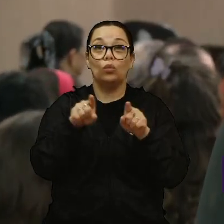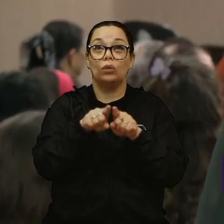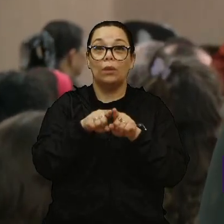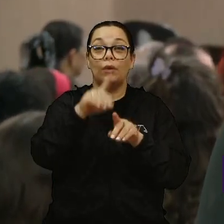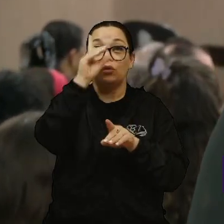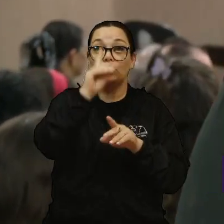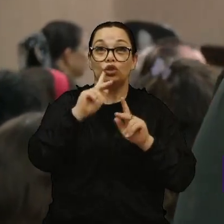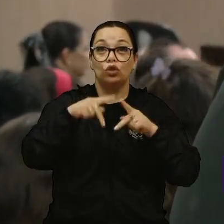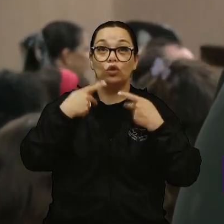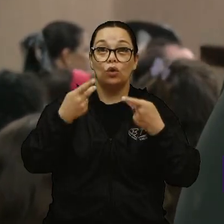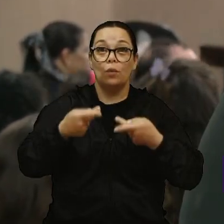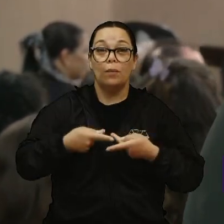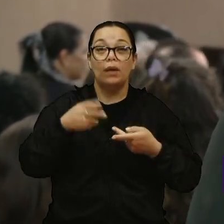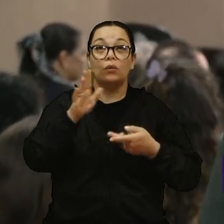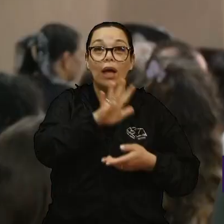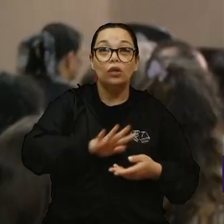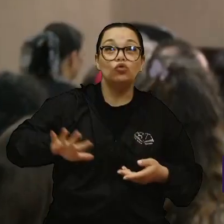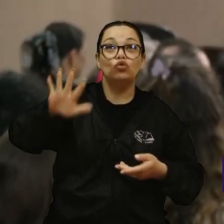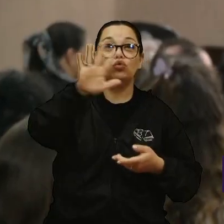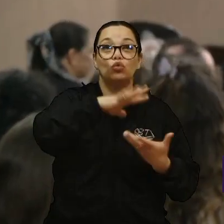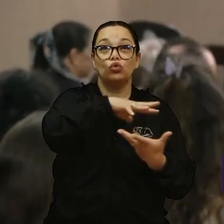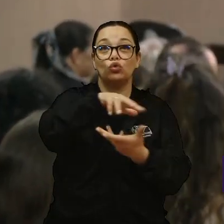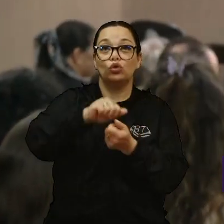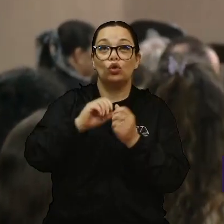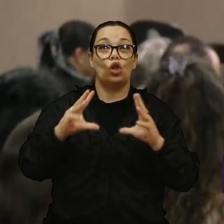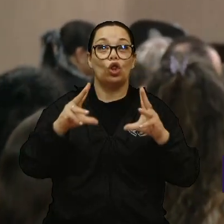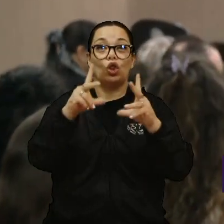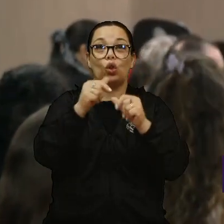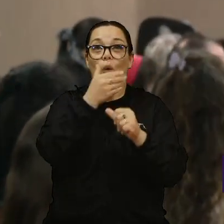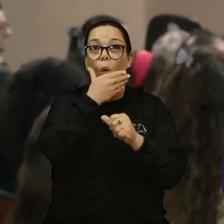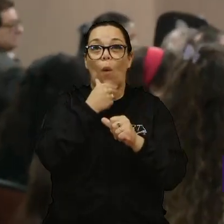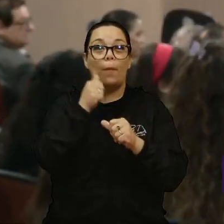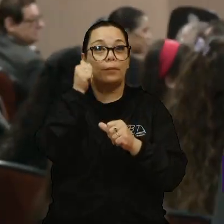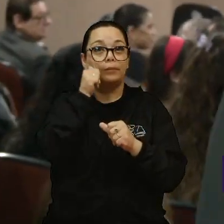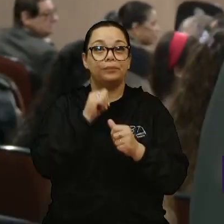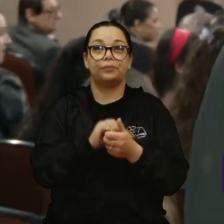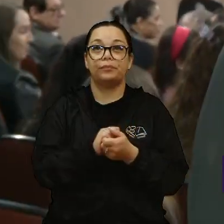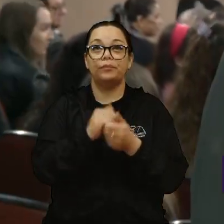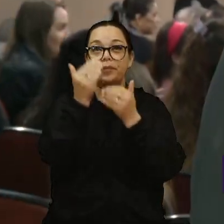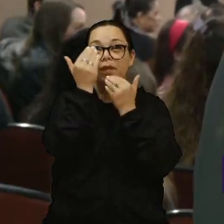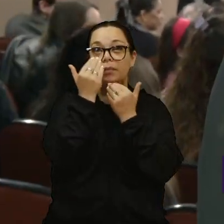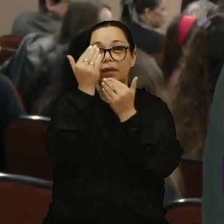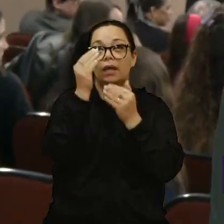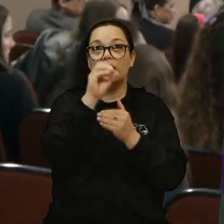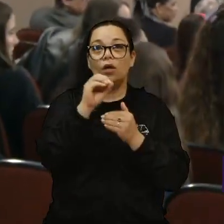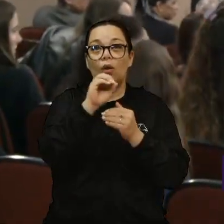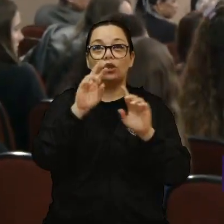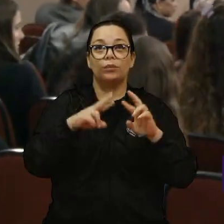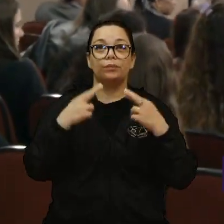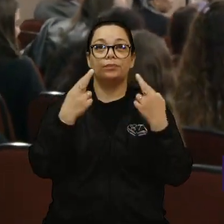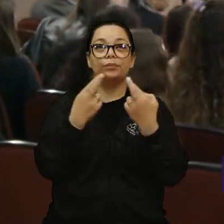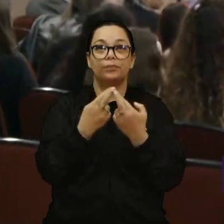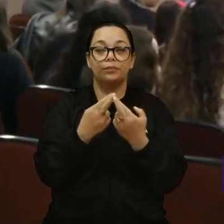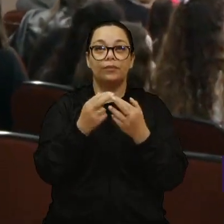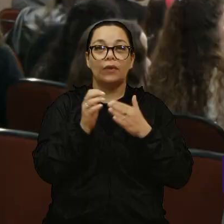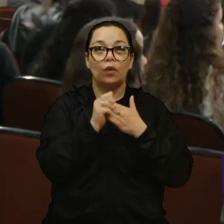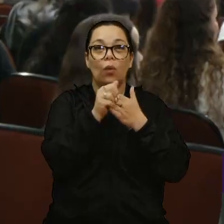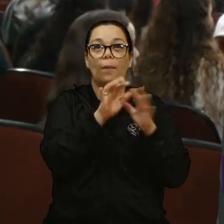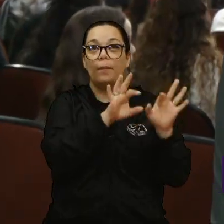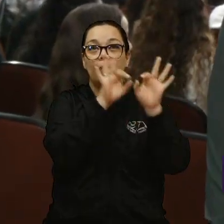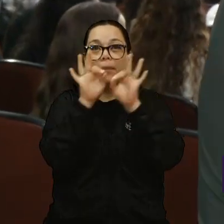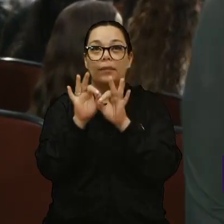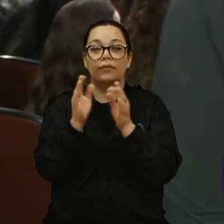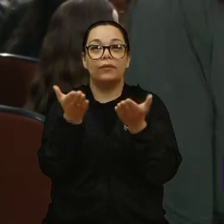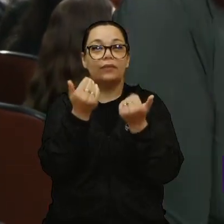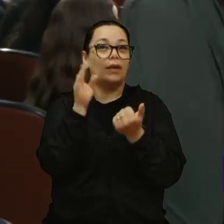direitos humanos é universal, deveria ser para todos e todas. Muito obrigada, uma ótima solene. Obrigada, acompanhe a gente, que vai ser